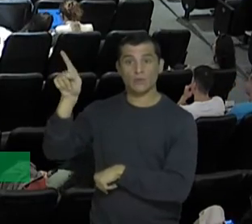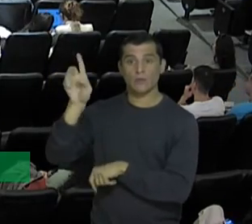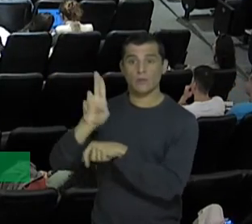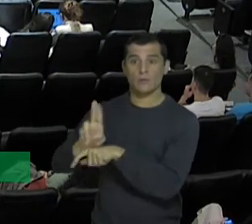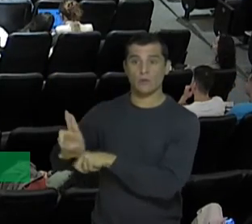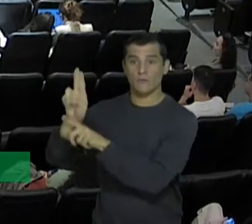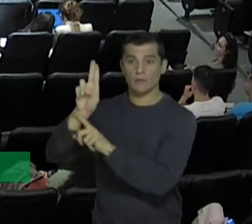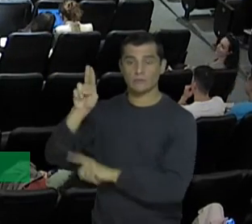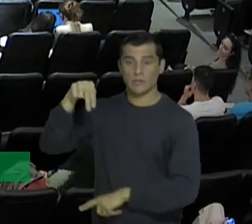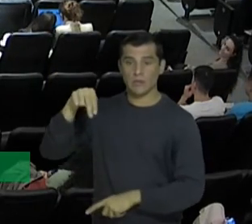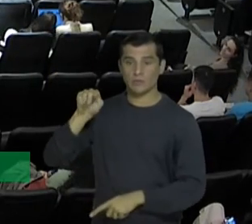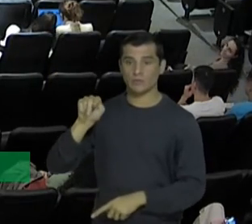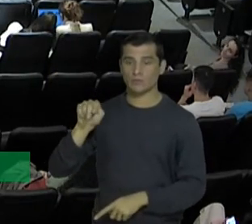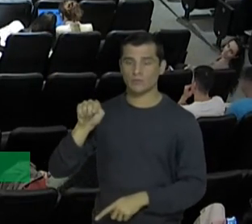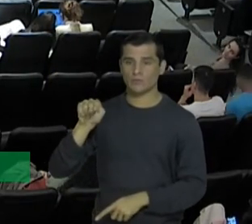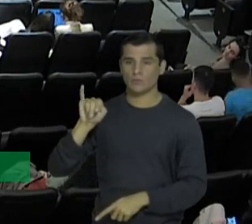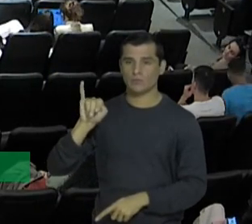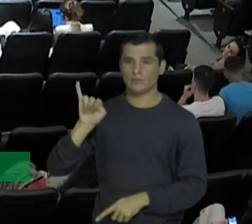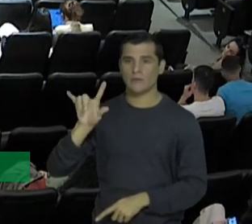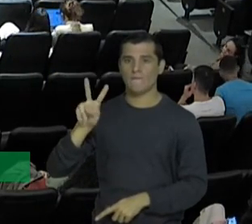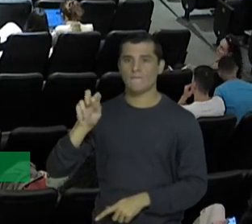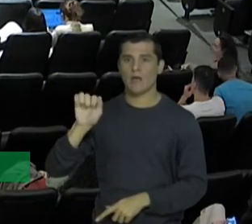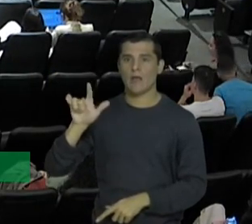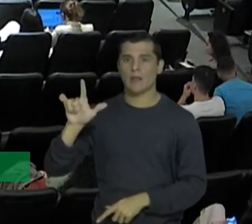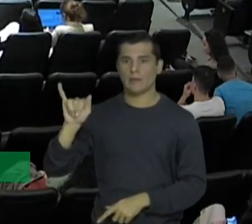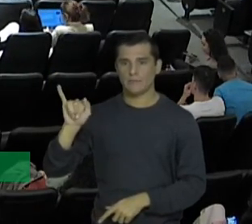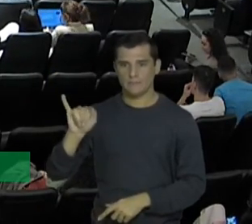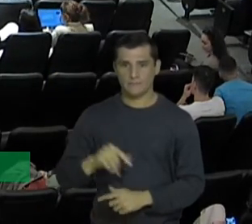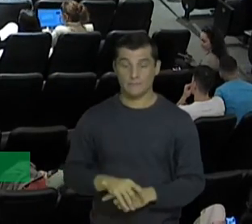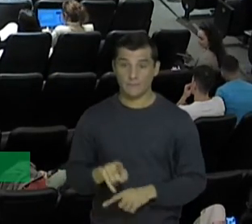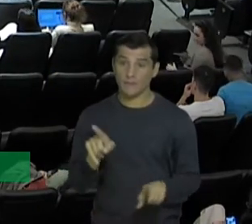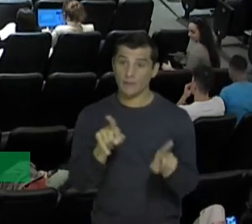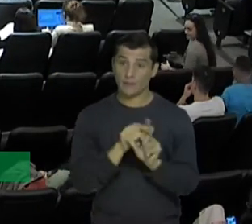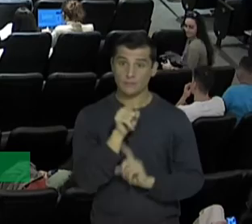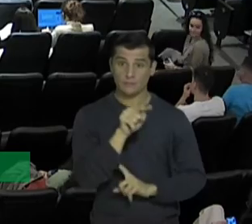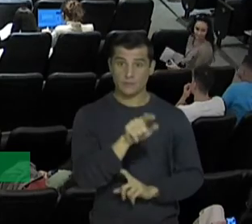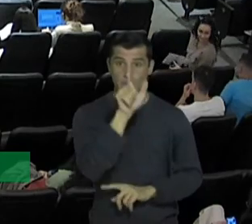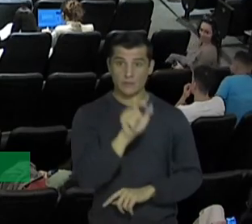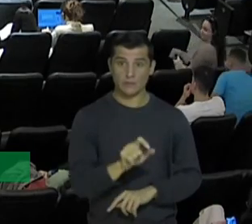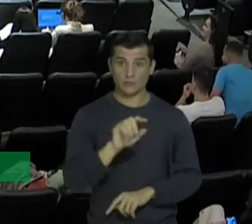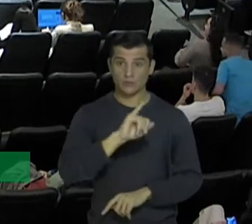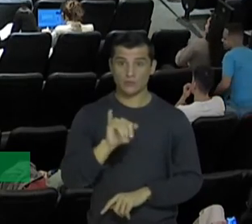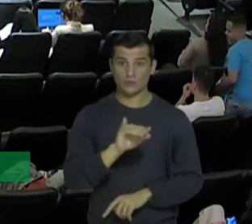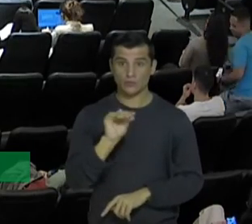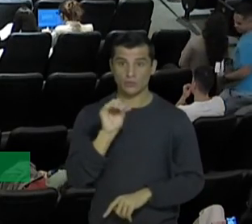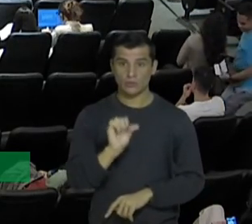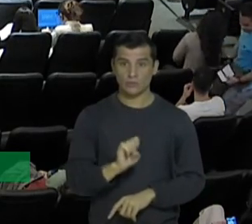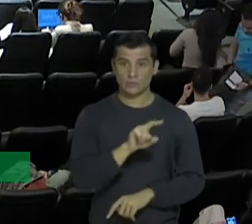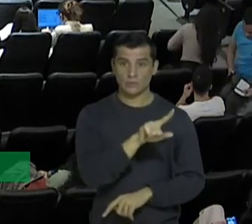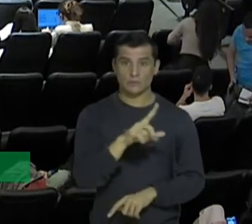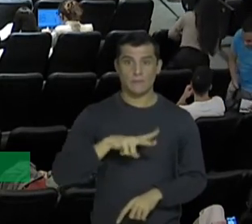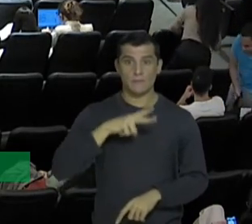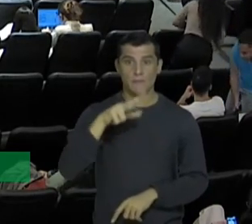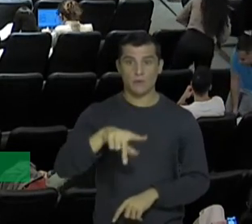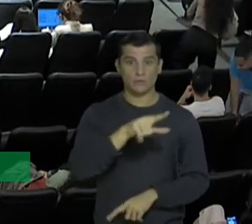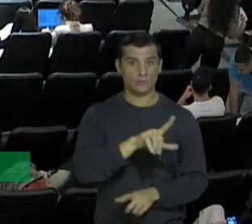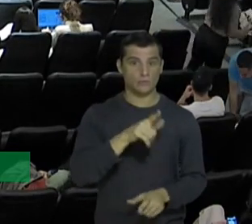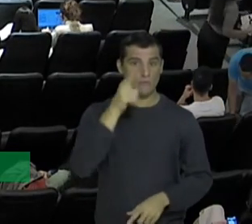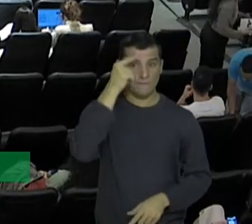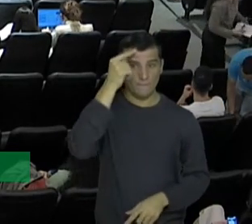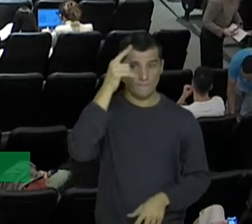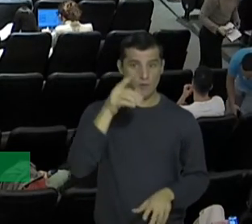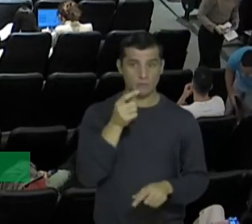Itajaí José é graduado em economia pela Universidade autônoma de Lisboa de Camões Doutor em